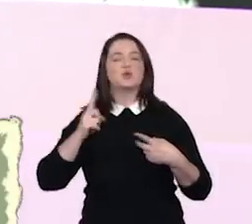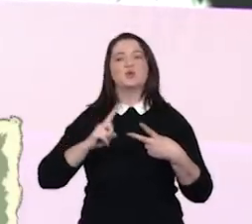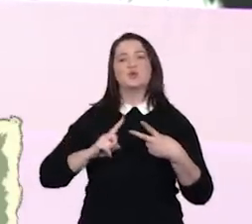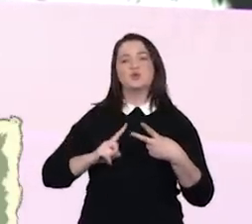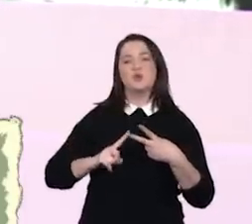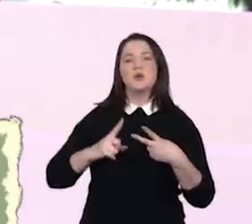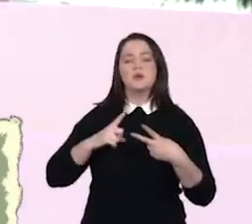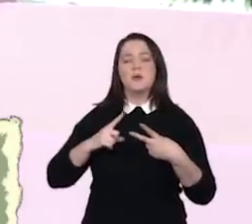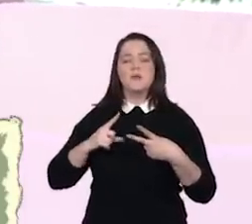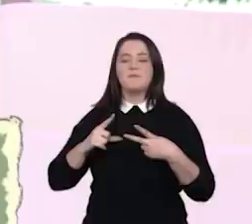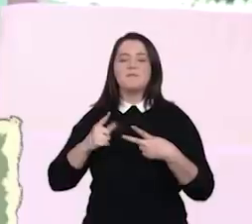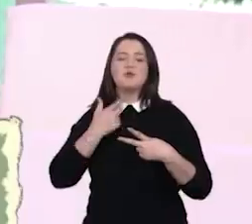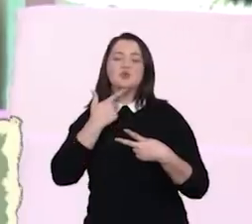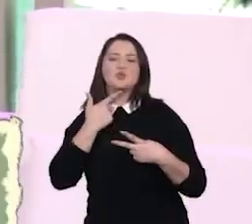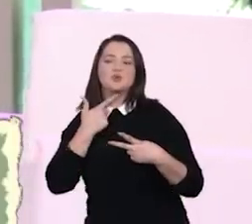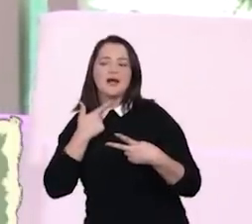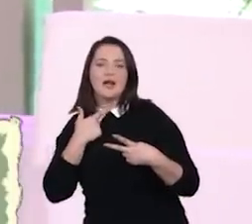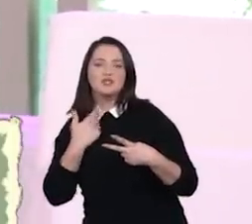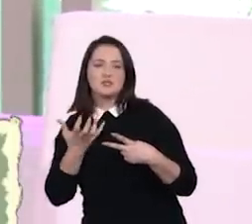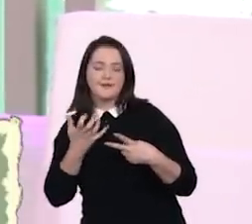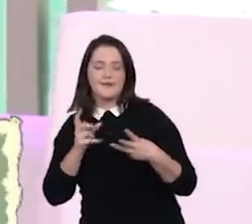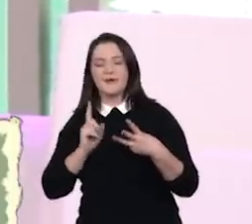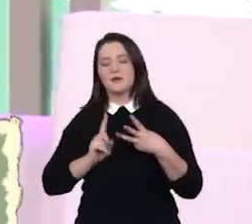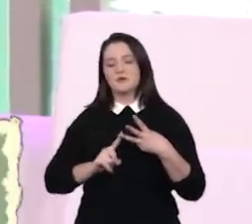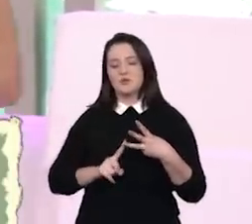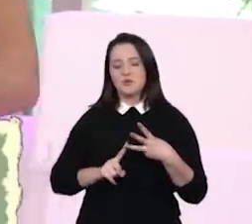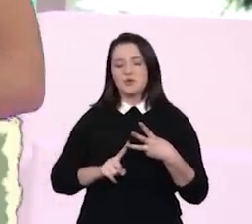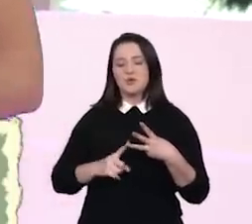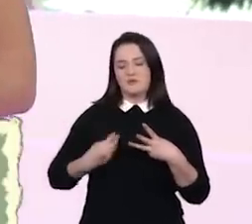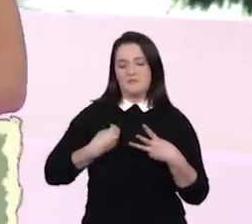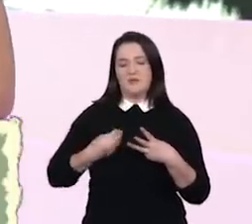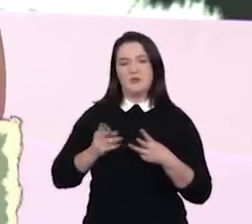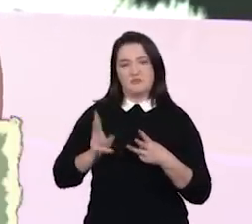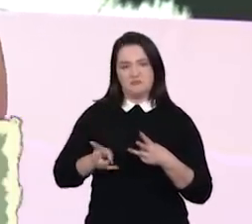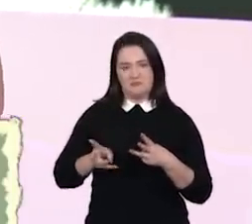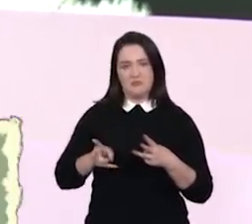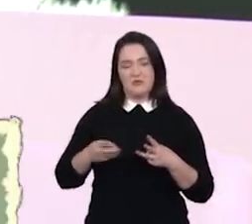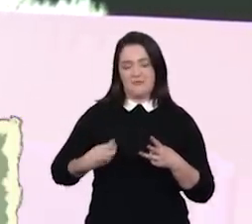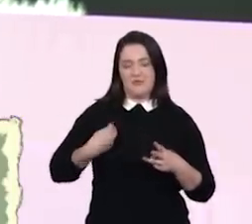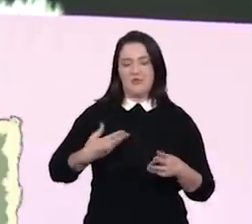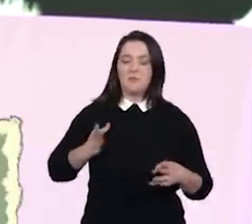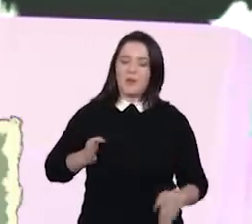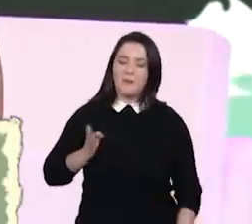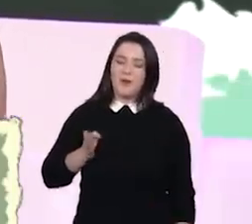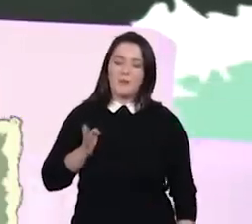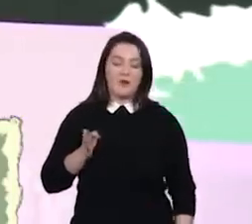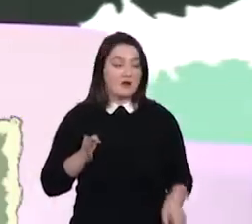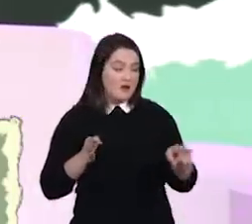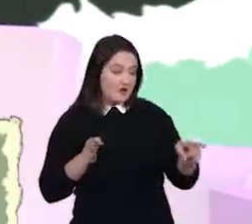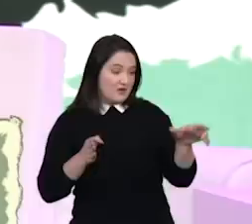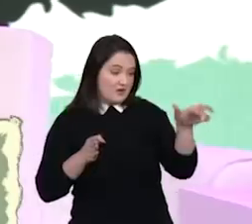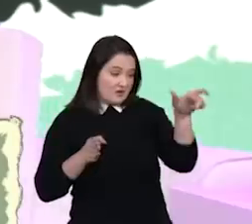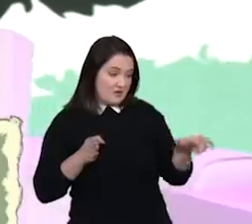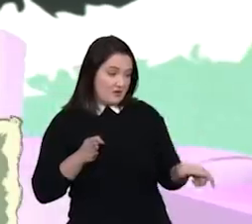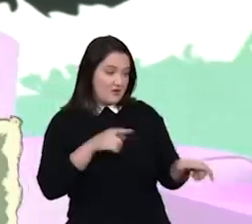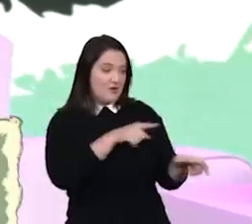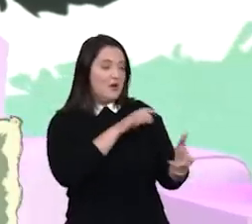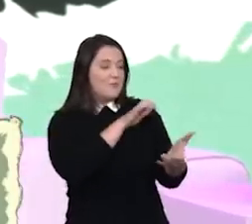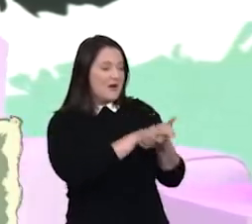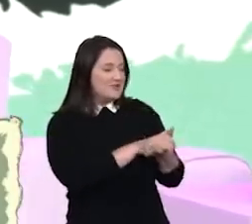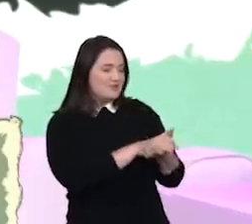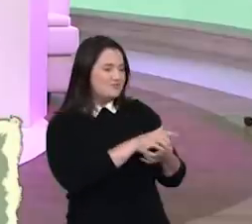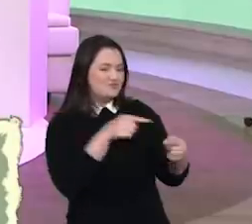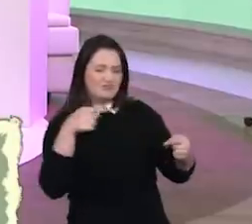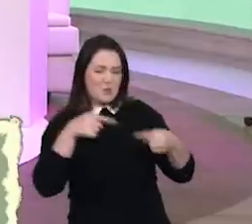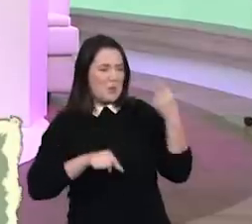os meus planejamentos mesmo, um projeto de vida, e eu vou tocando aqui. Se você um dia se encaixar, ok. Se não encaixar, cada um vai tomando